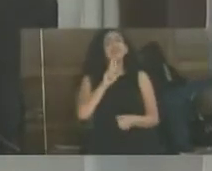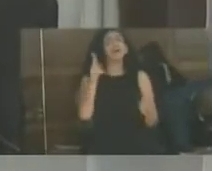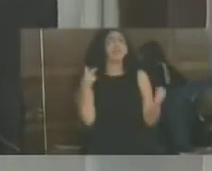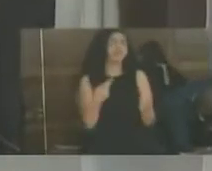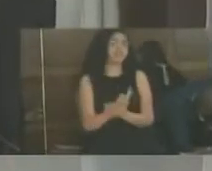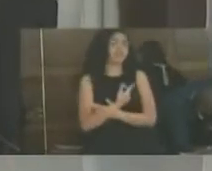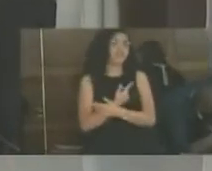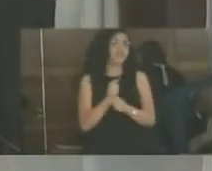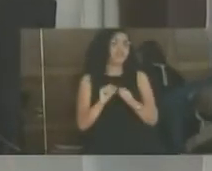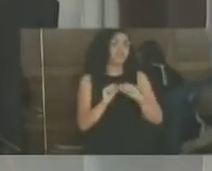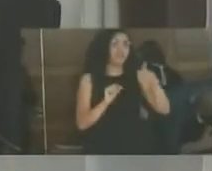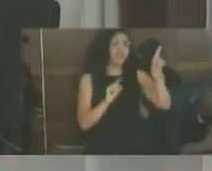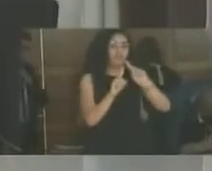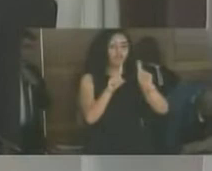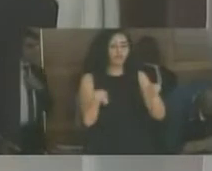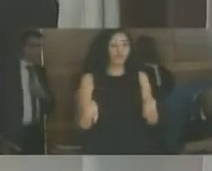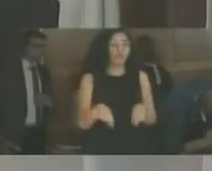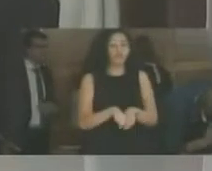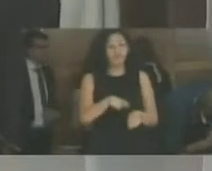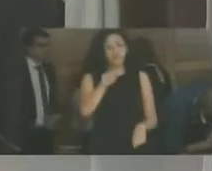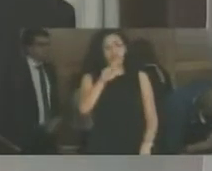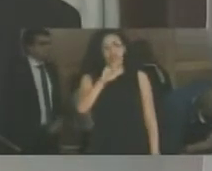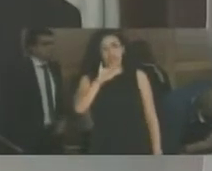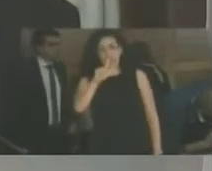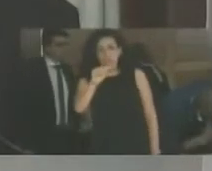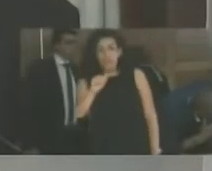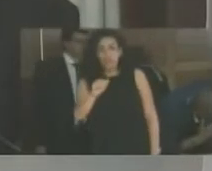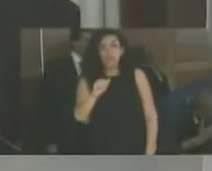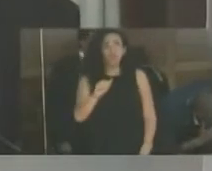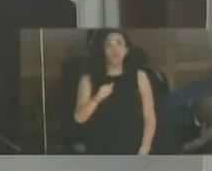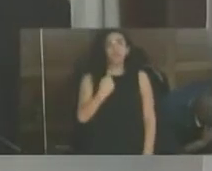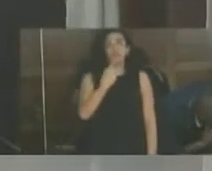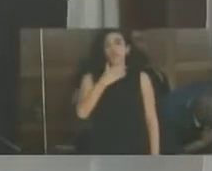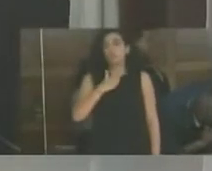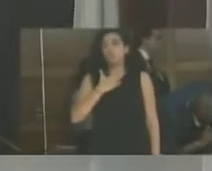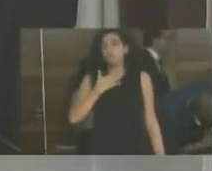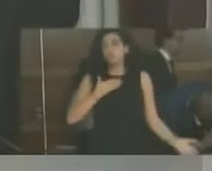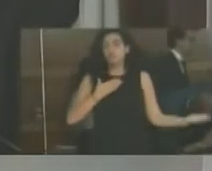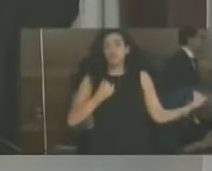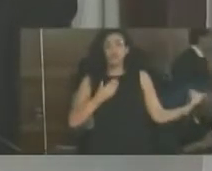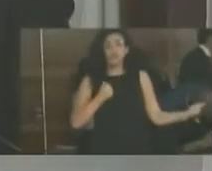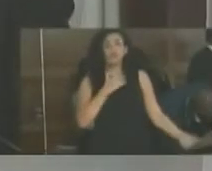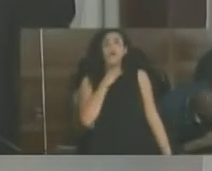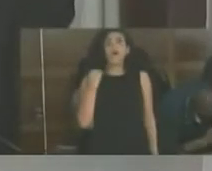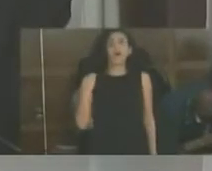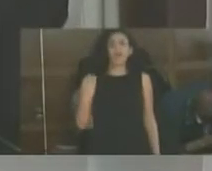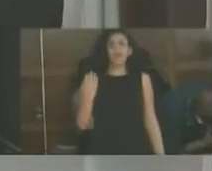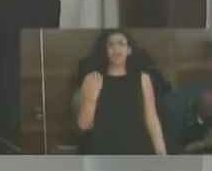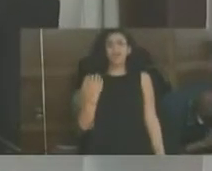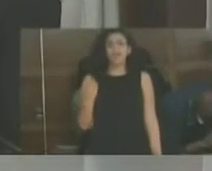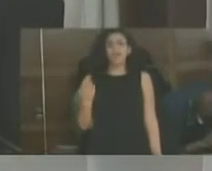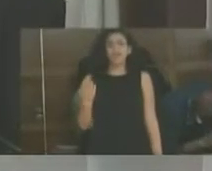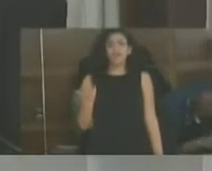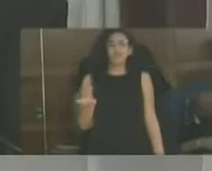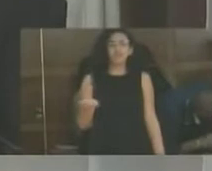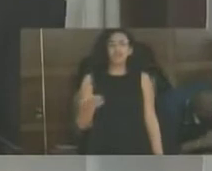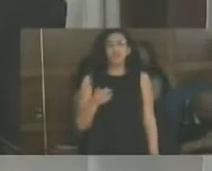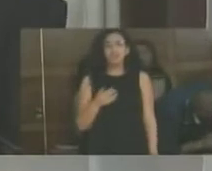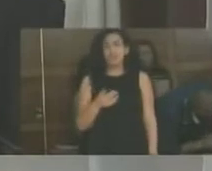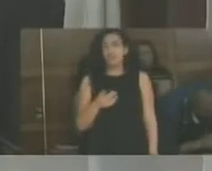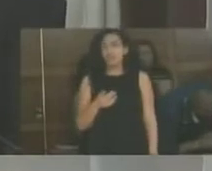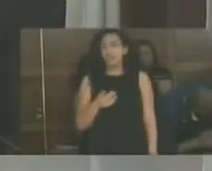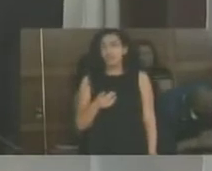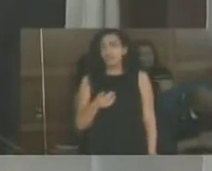vamos fazer lá no Campo da Gringa, que é um local problemático. Recentemente mataram um garoto lá. Ah, tinha um garoto não, né? Assim,